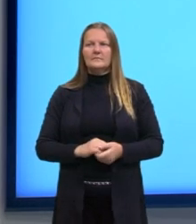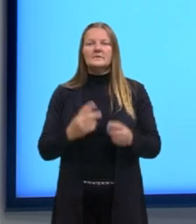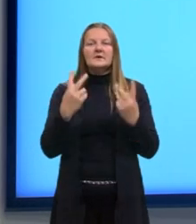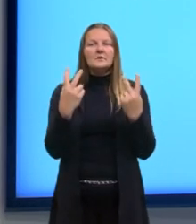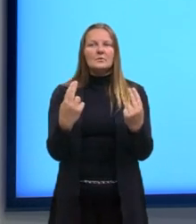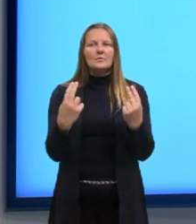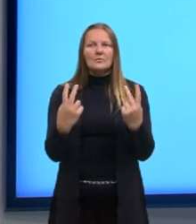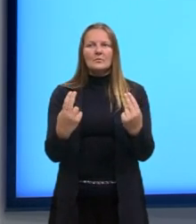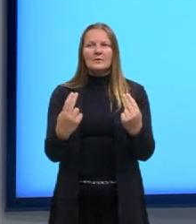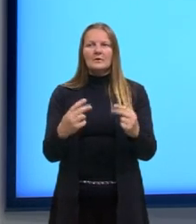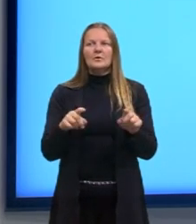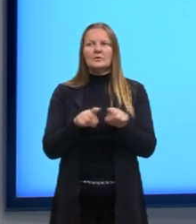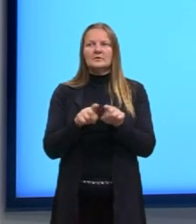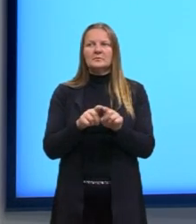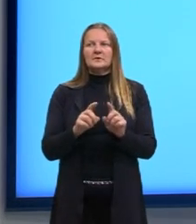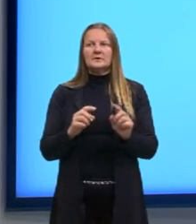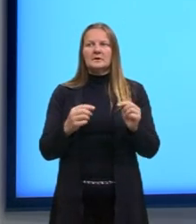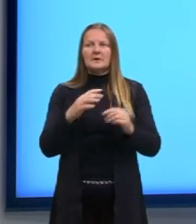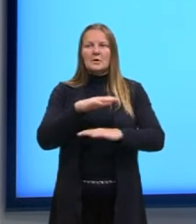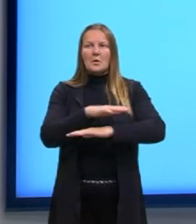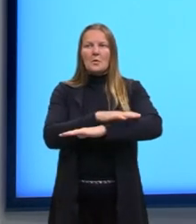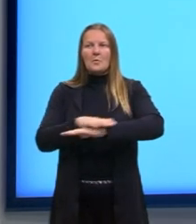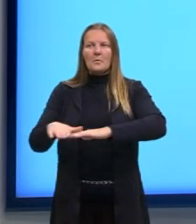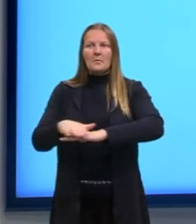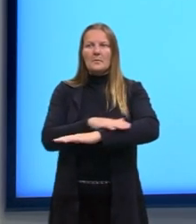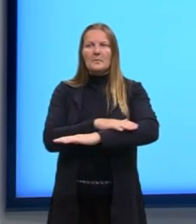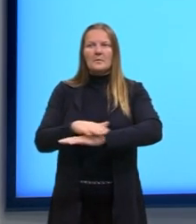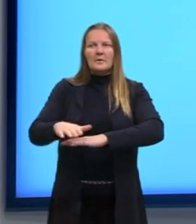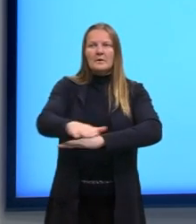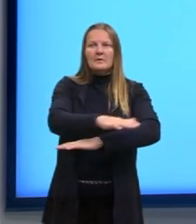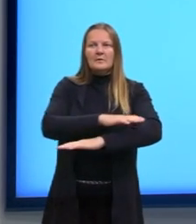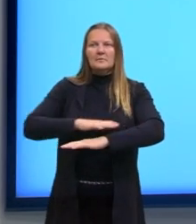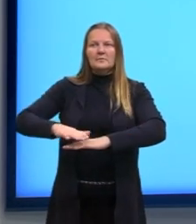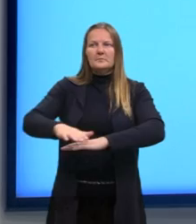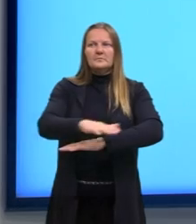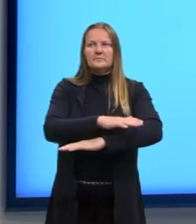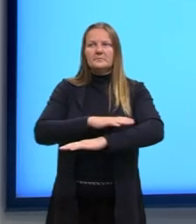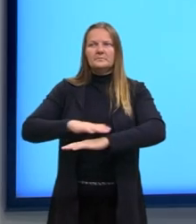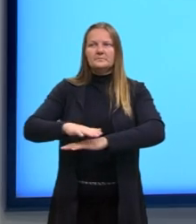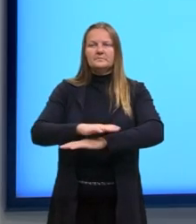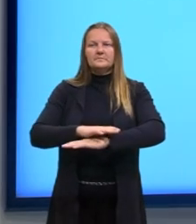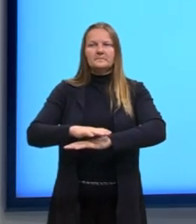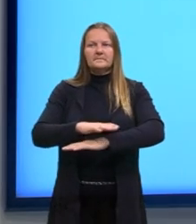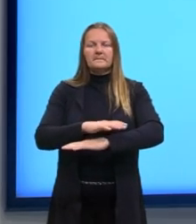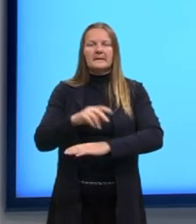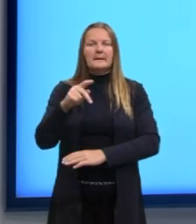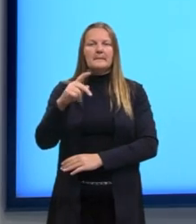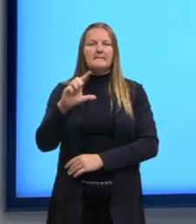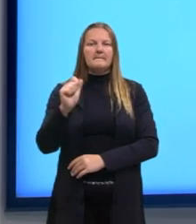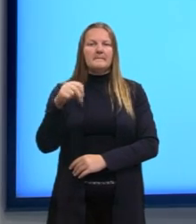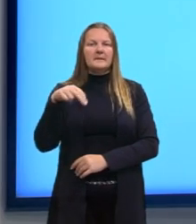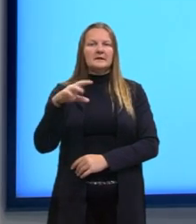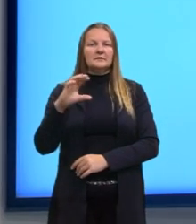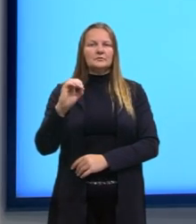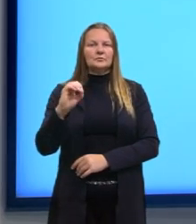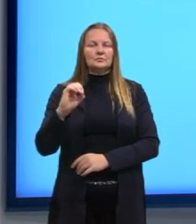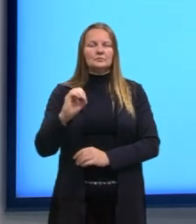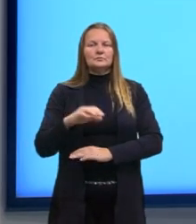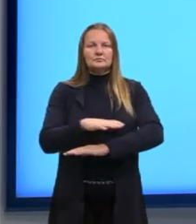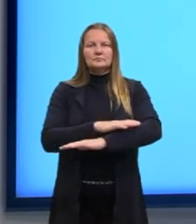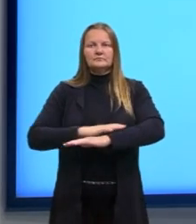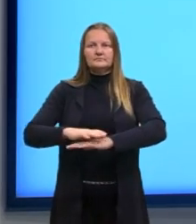coplanares quer dizer que eles estão de uma forma plana eles